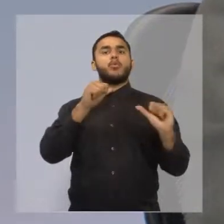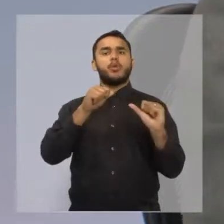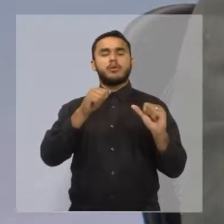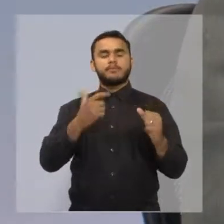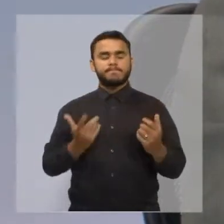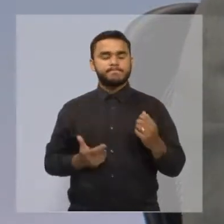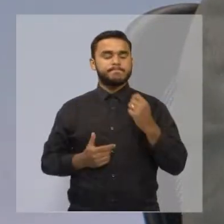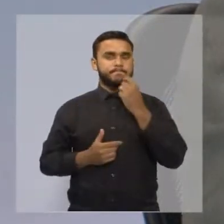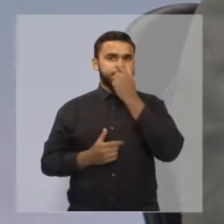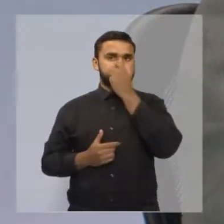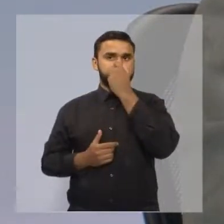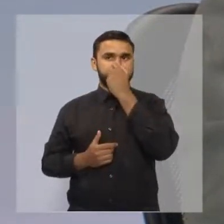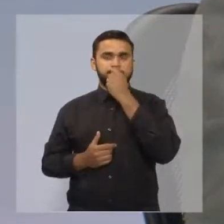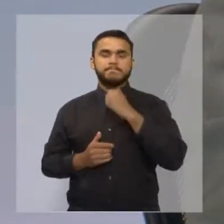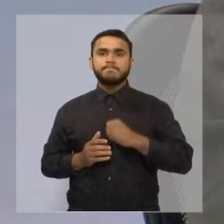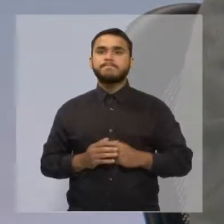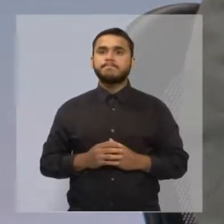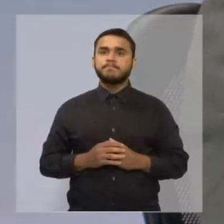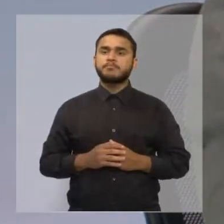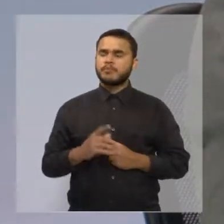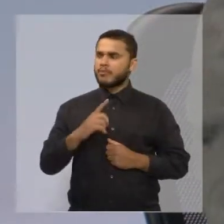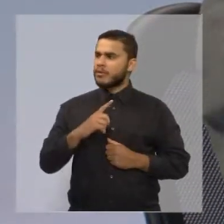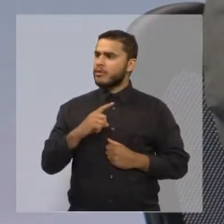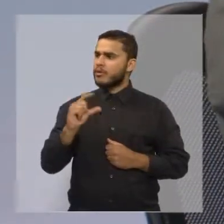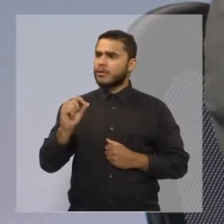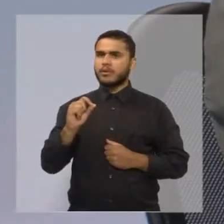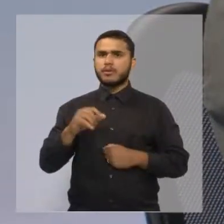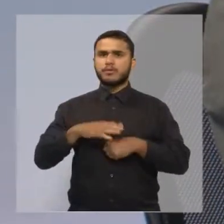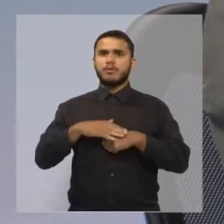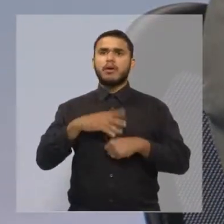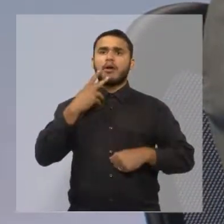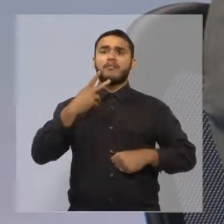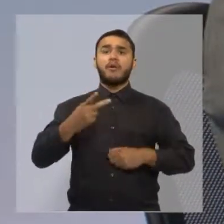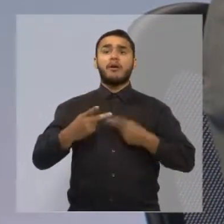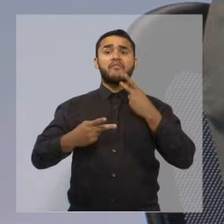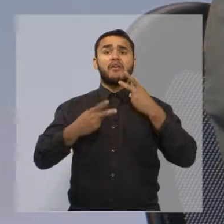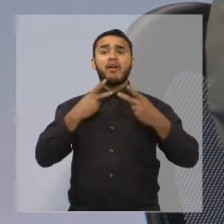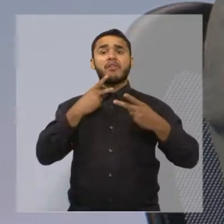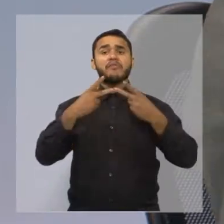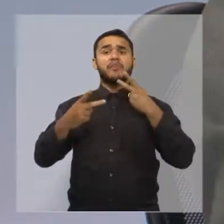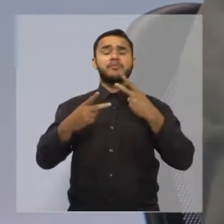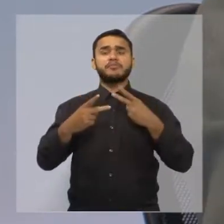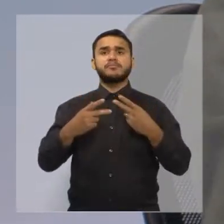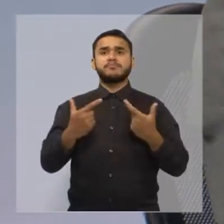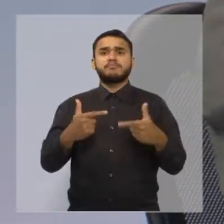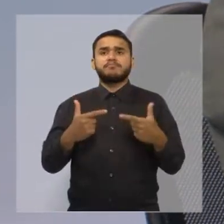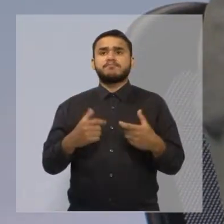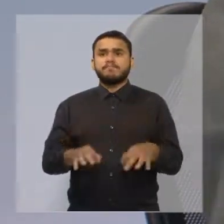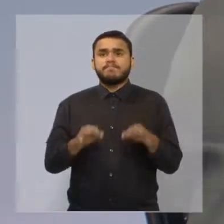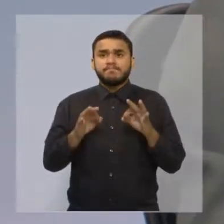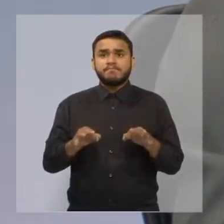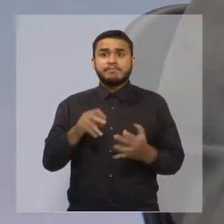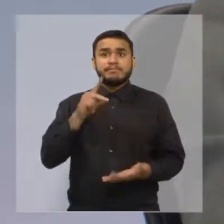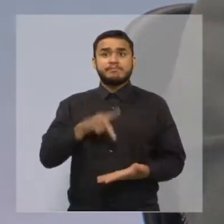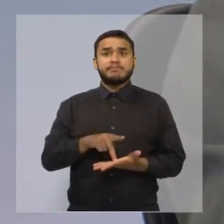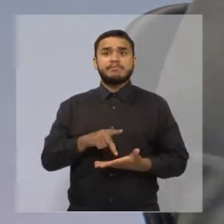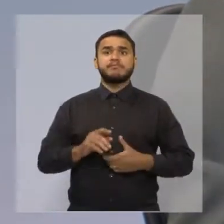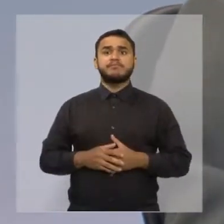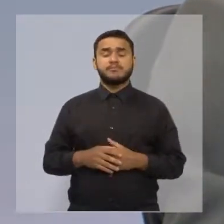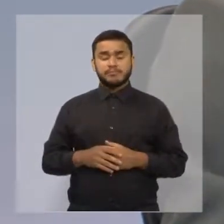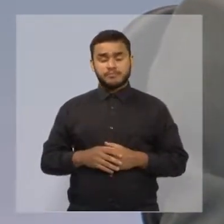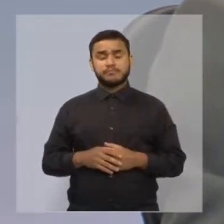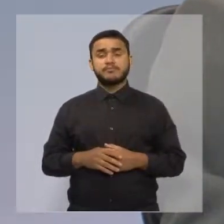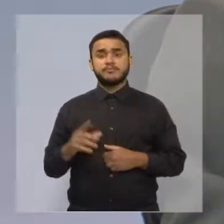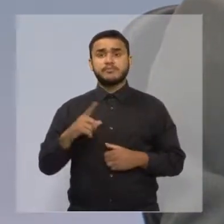contra o funcionamento das instituições. Né, o discurso e prática, né, discurso e prática que põe em risco o